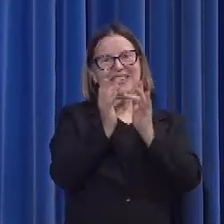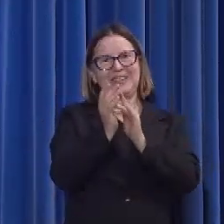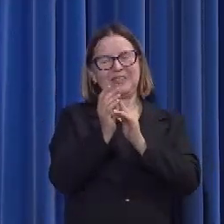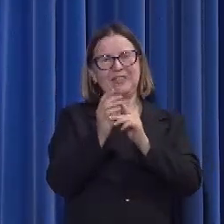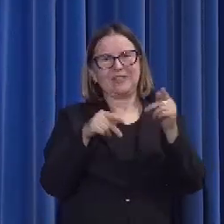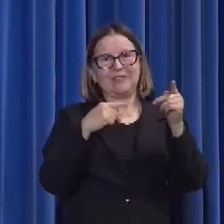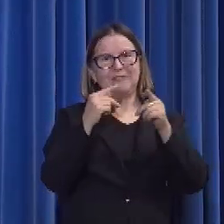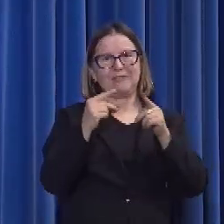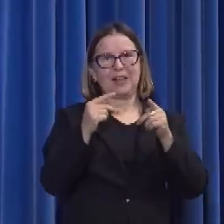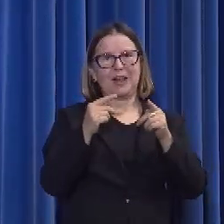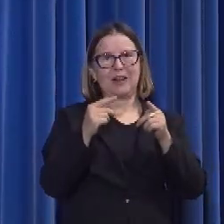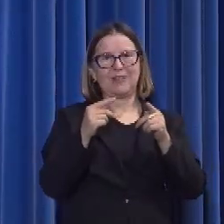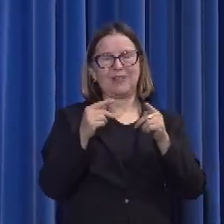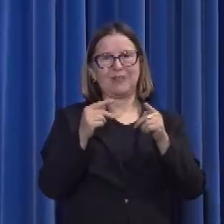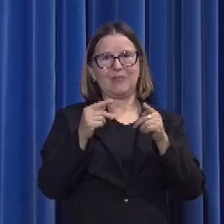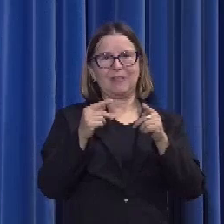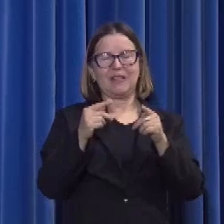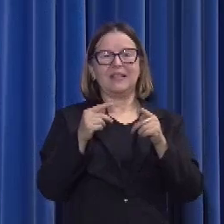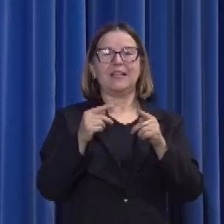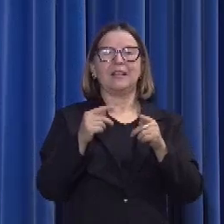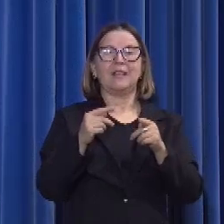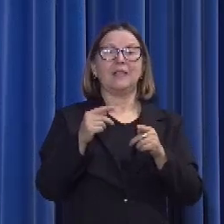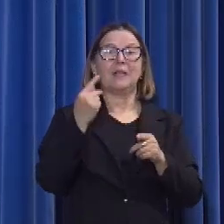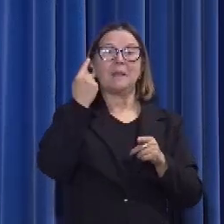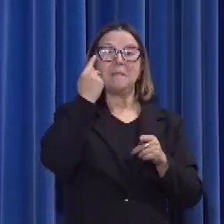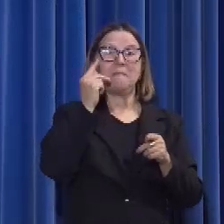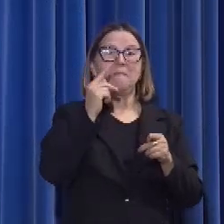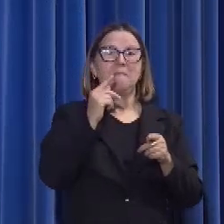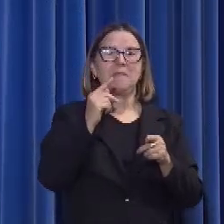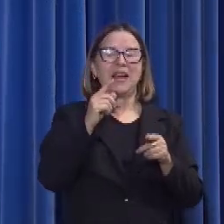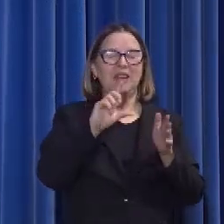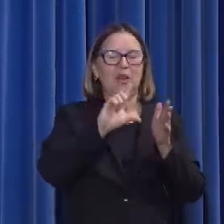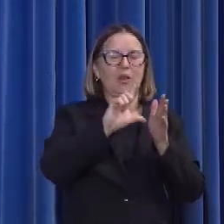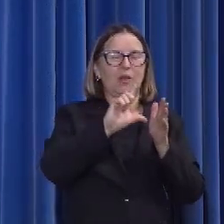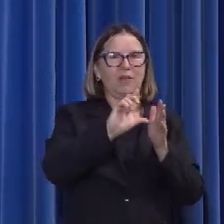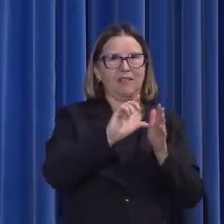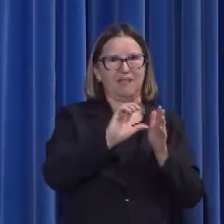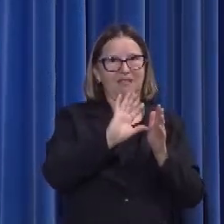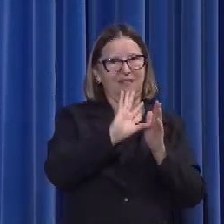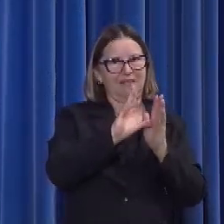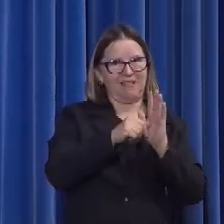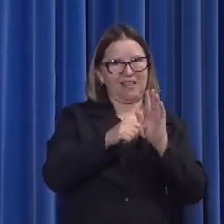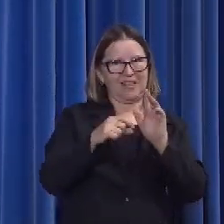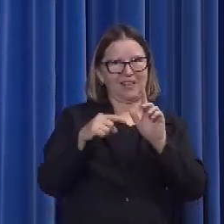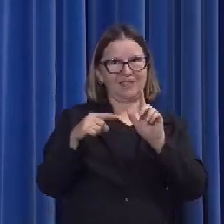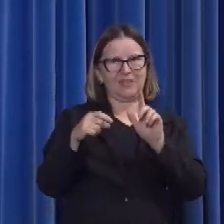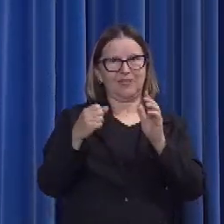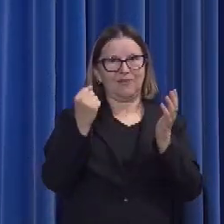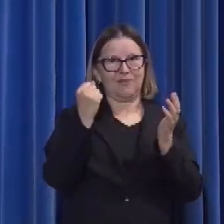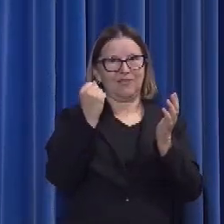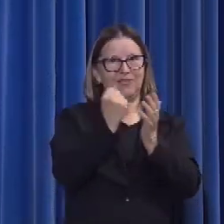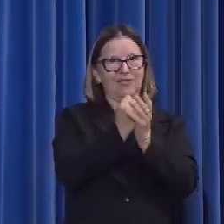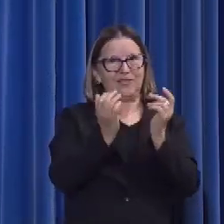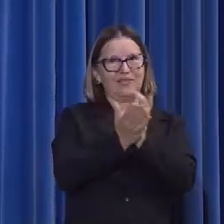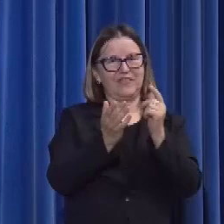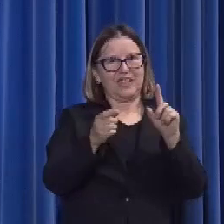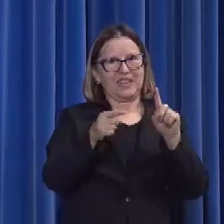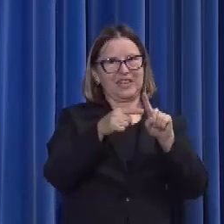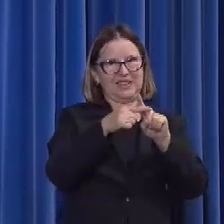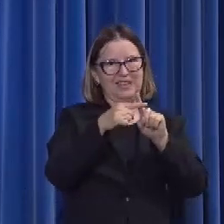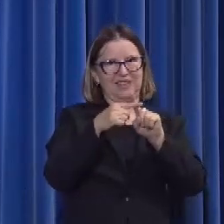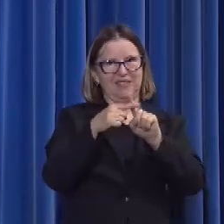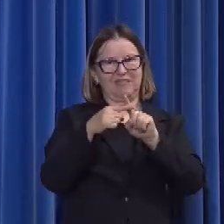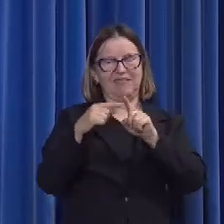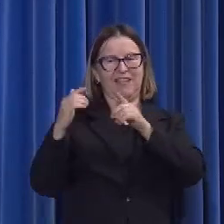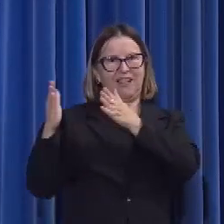malfeitor lá na cruz, ou ladrão? Quando ele disse, Senhor, lembra-te de mim quando entrar no teu reino, o que o Senhor disse? Hoje